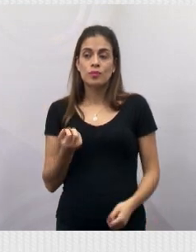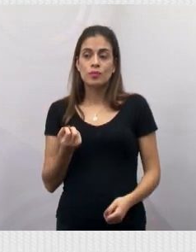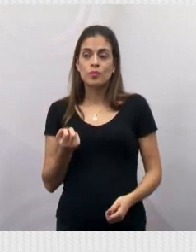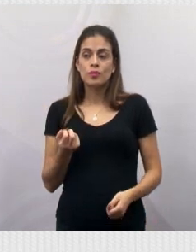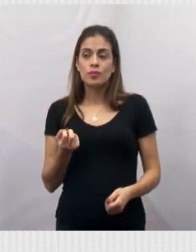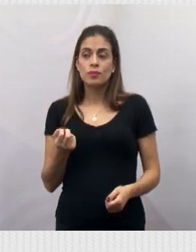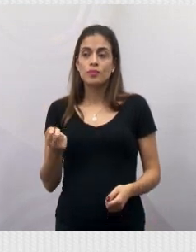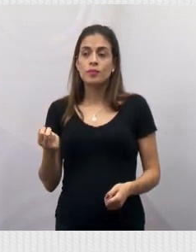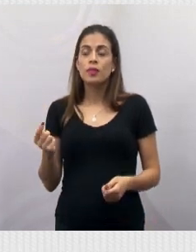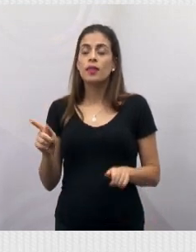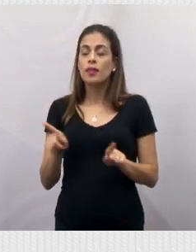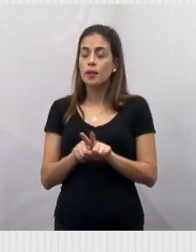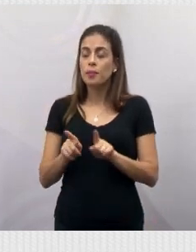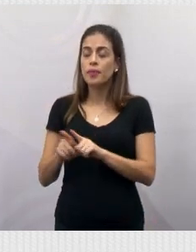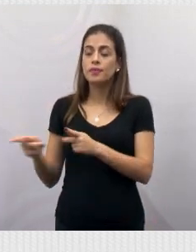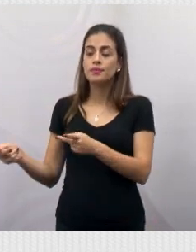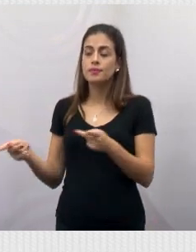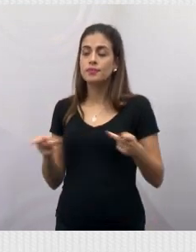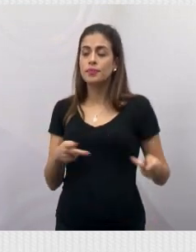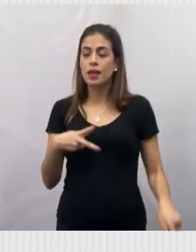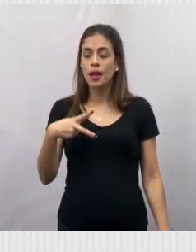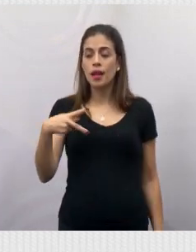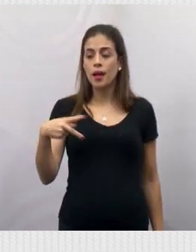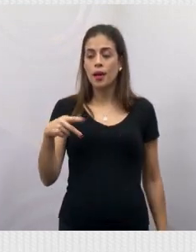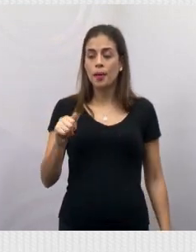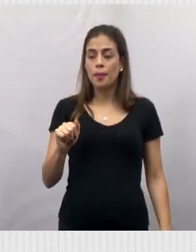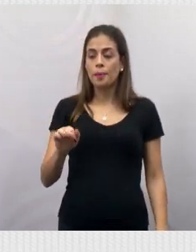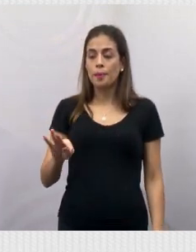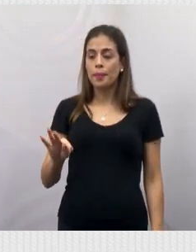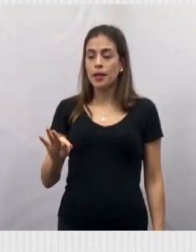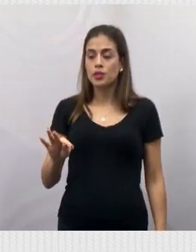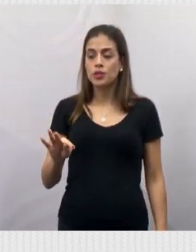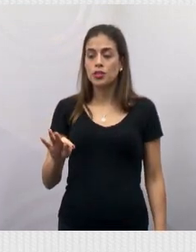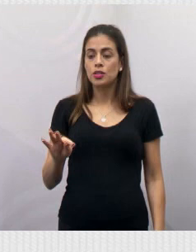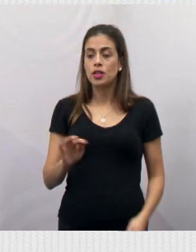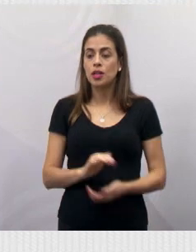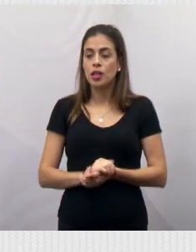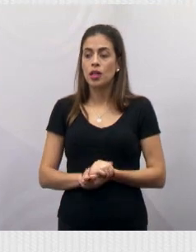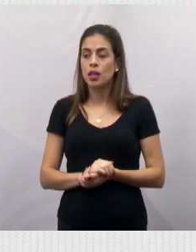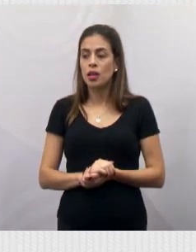Tivemos também fazendo uma visita ao PAT, pode colocar o segundo slide, por gentileza?